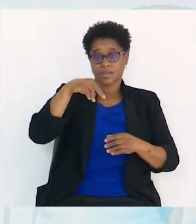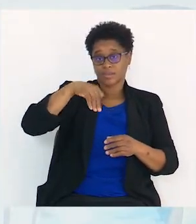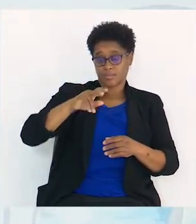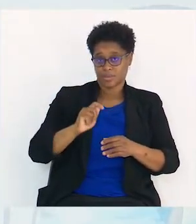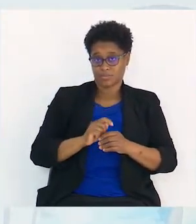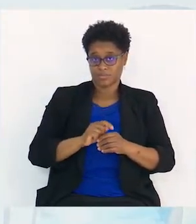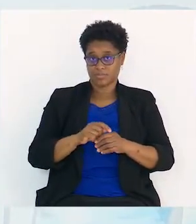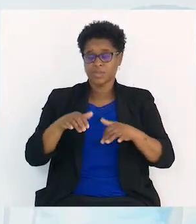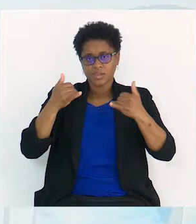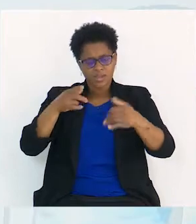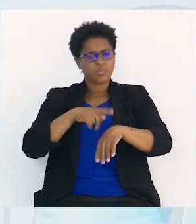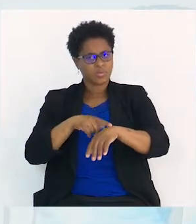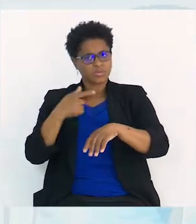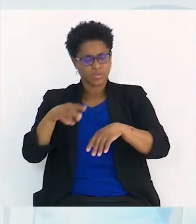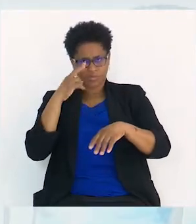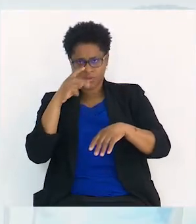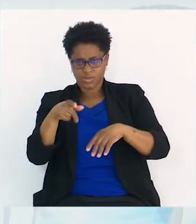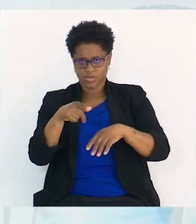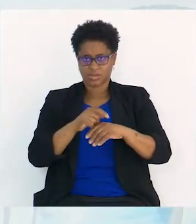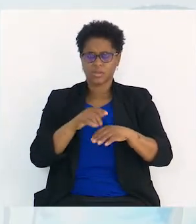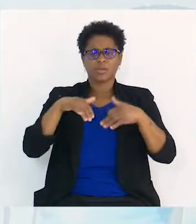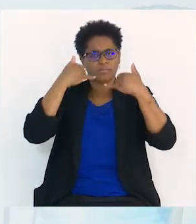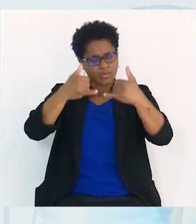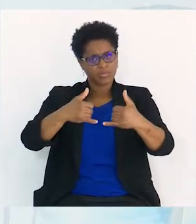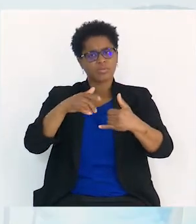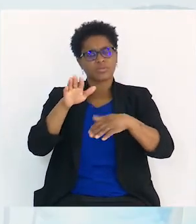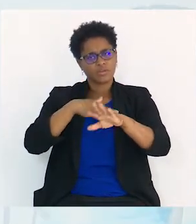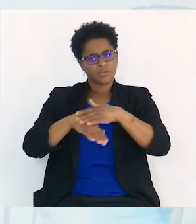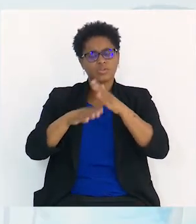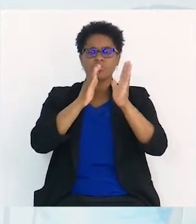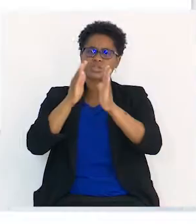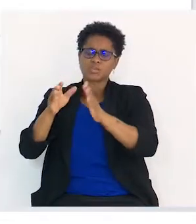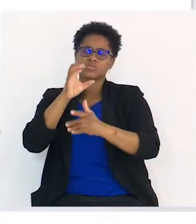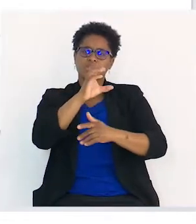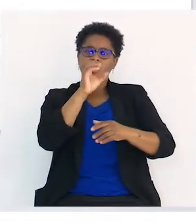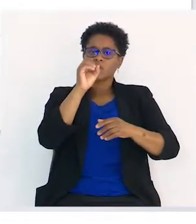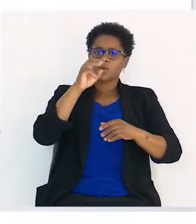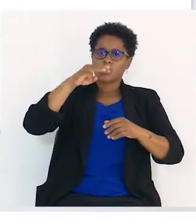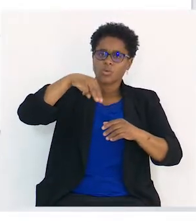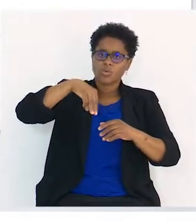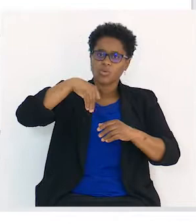mais para a frente a gente toca naquilo que é o processo de composição. Para ajudar,